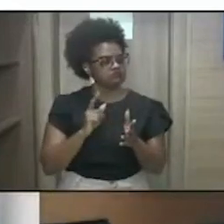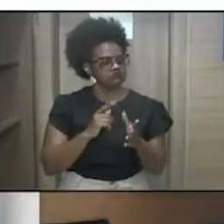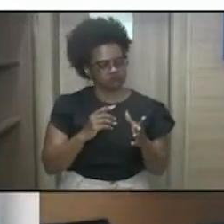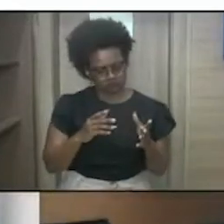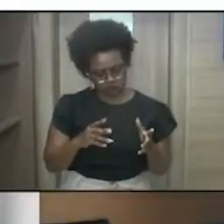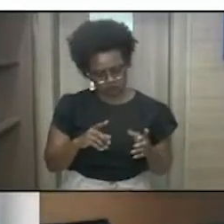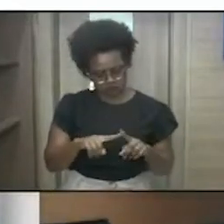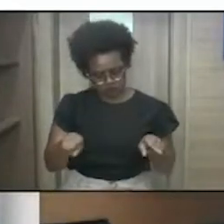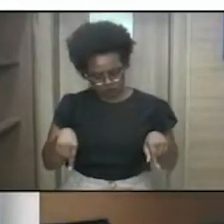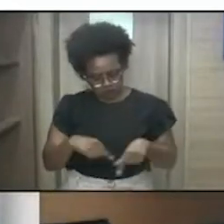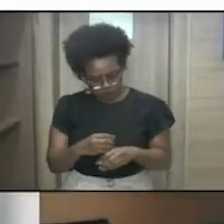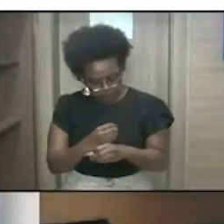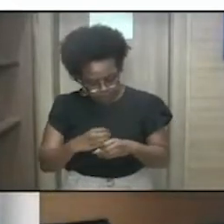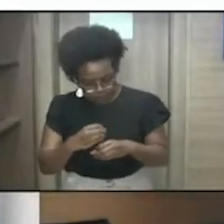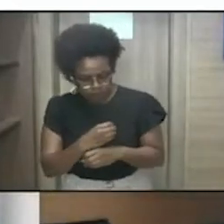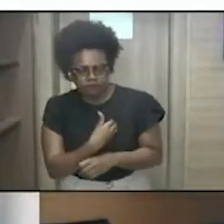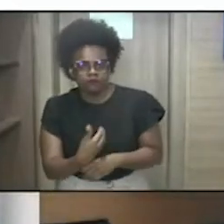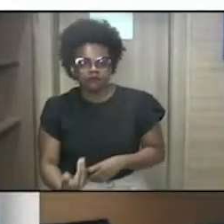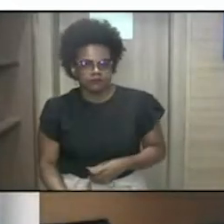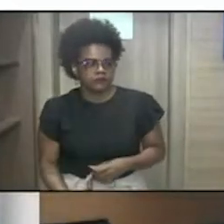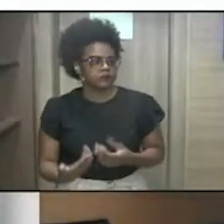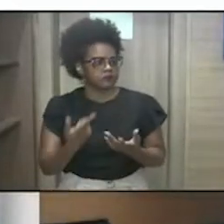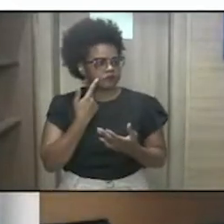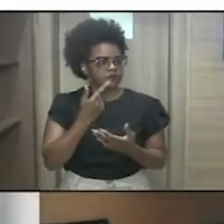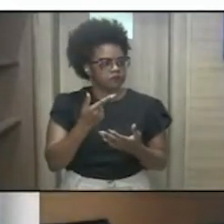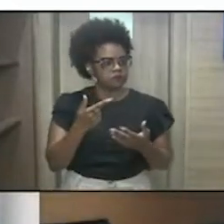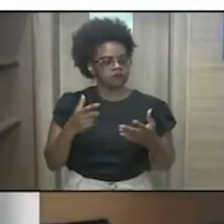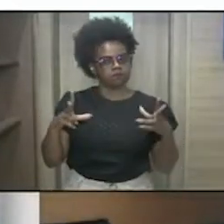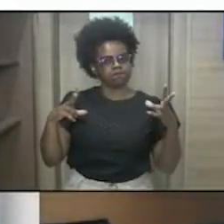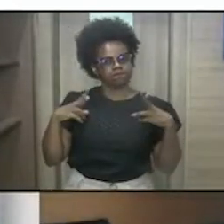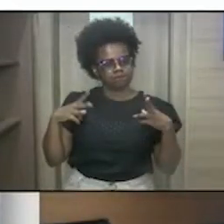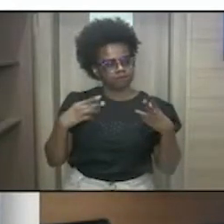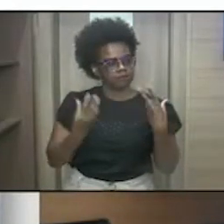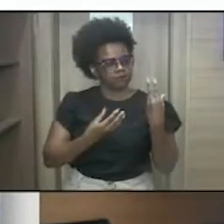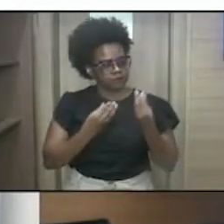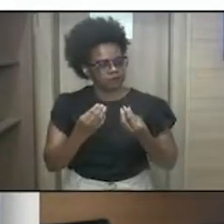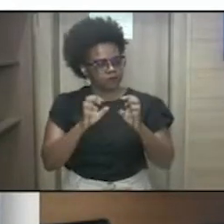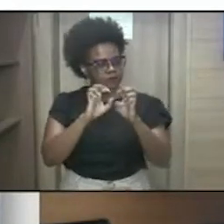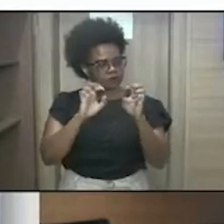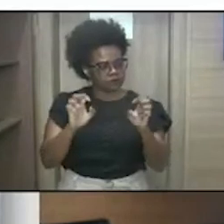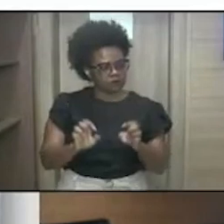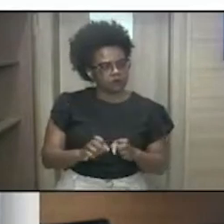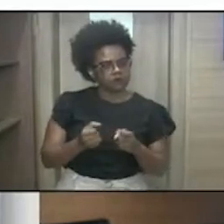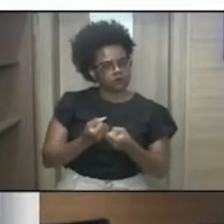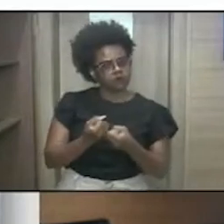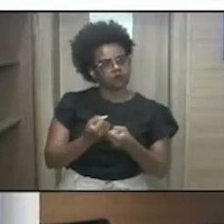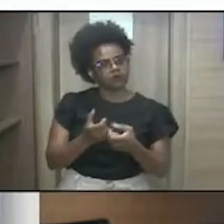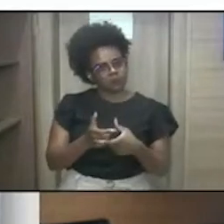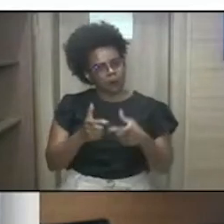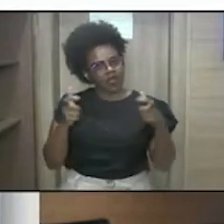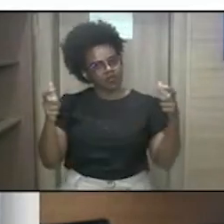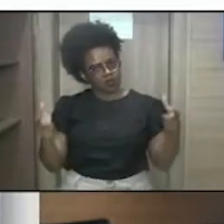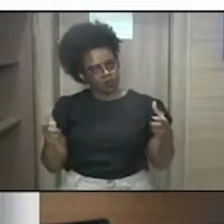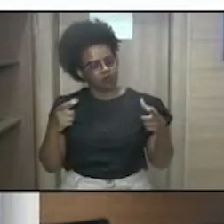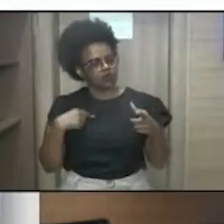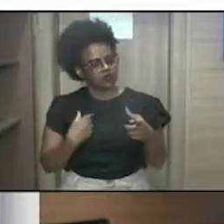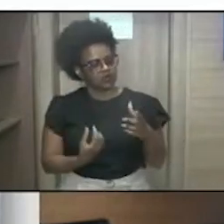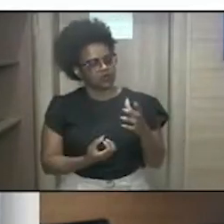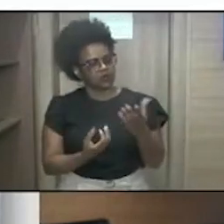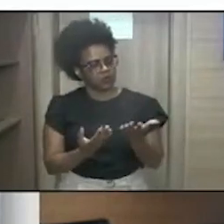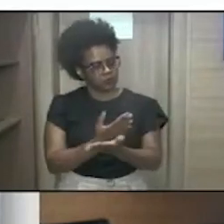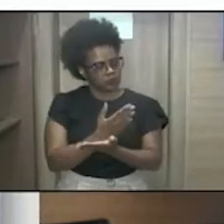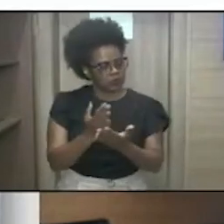público. E o laboratório privado, você vê geralmente ele com estrutura maior, alguns já com